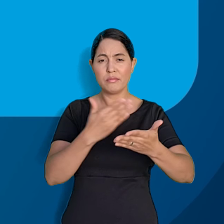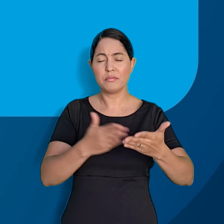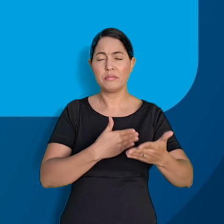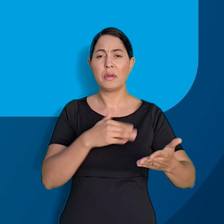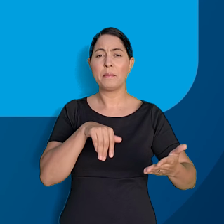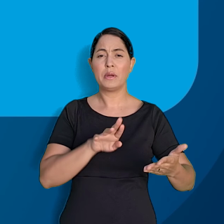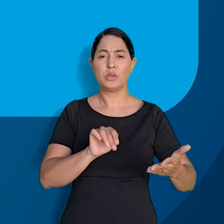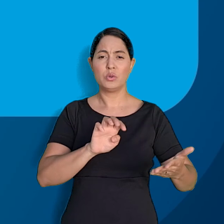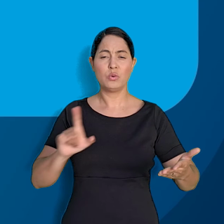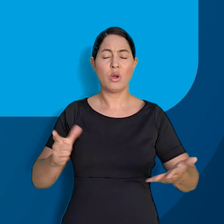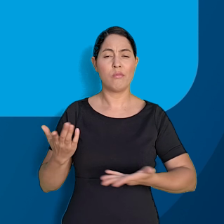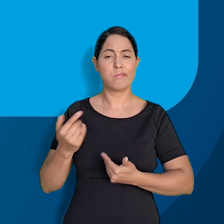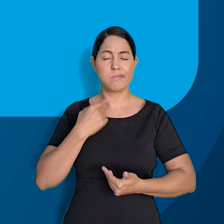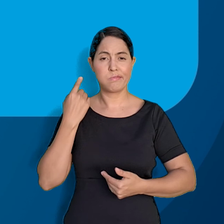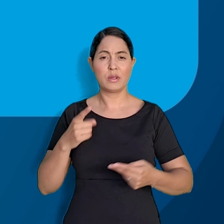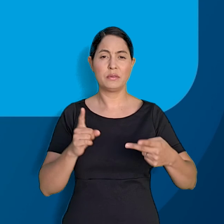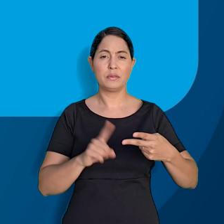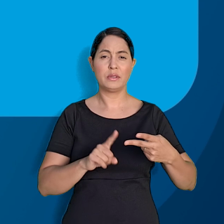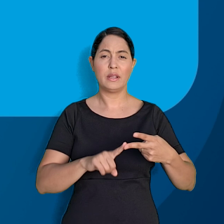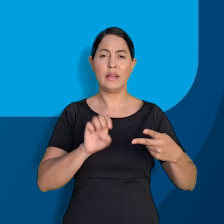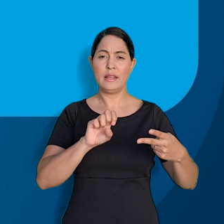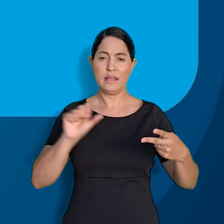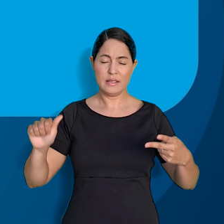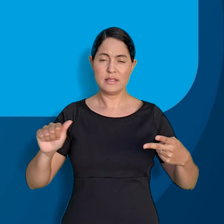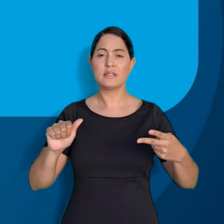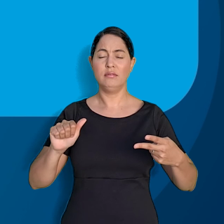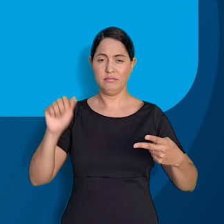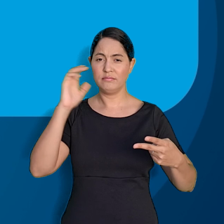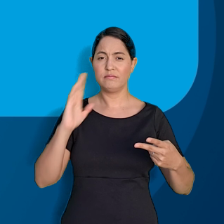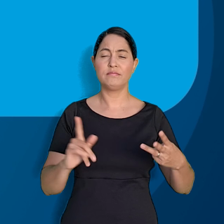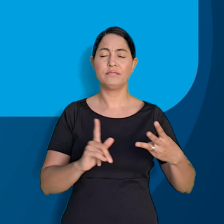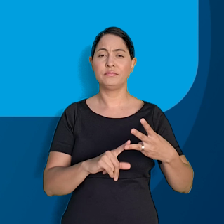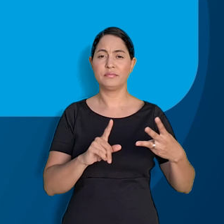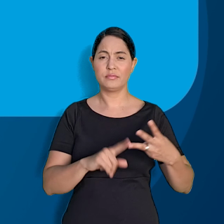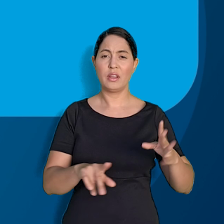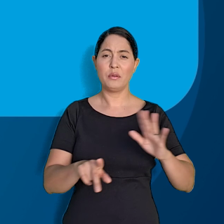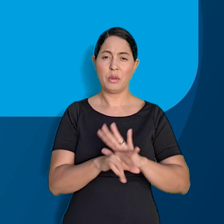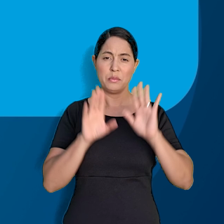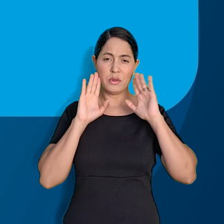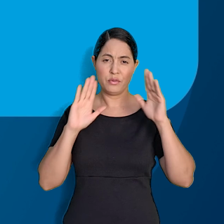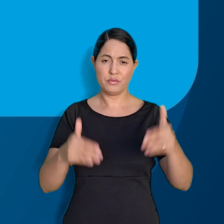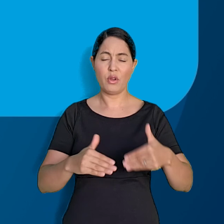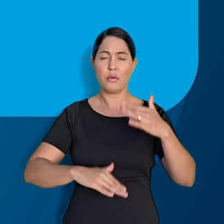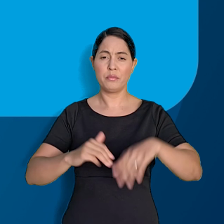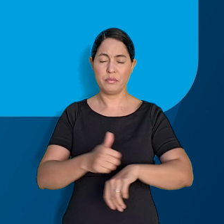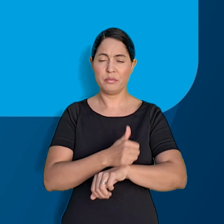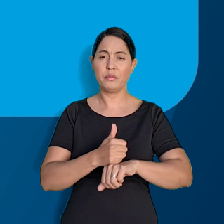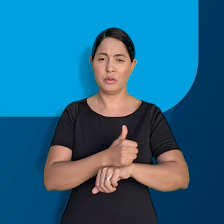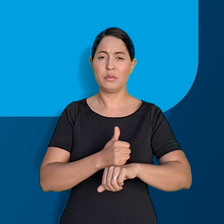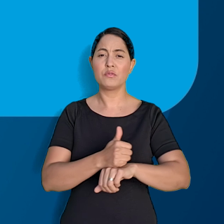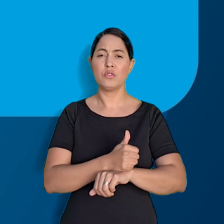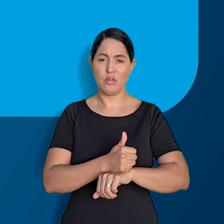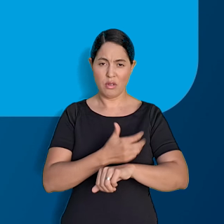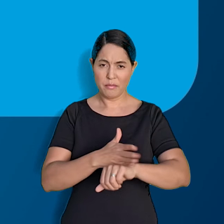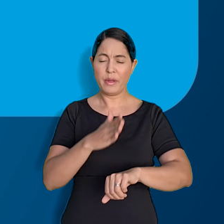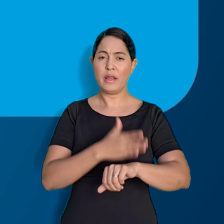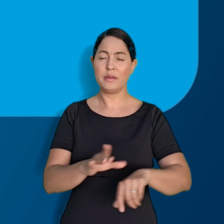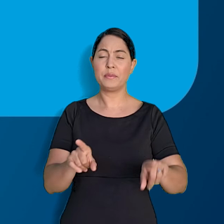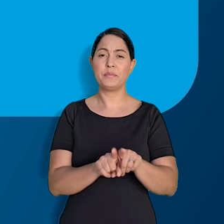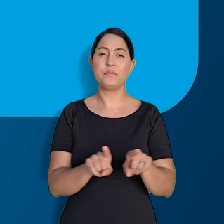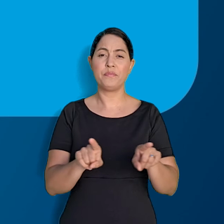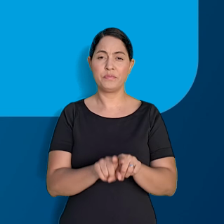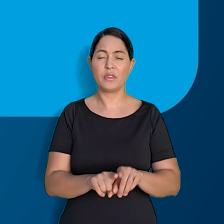Advocacia, a ampliação da atuação da ESA Nacional e das escolas superiores estaduais com foco na prática profissional, a criação da